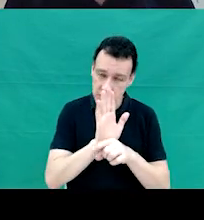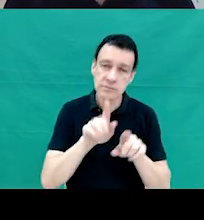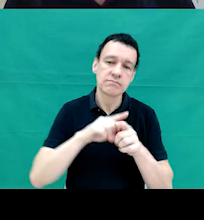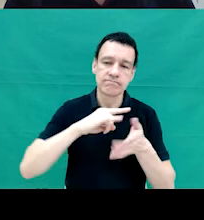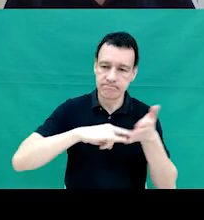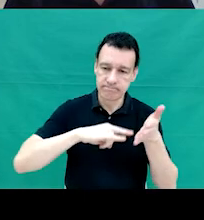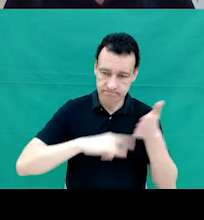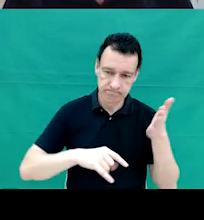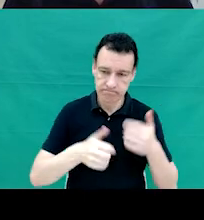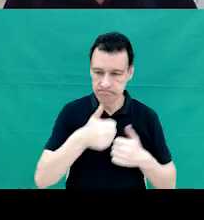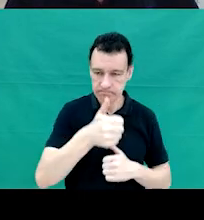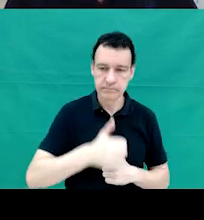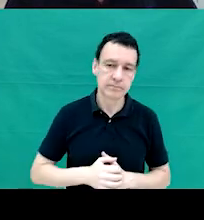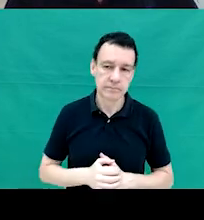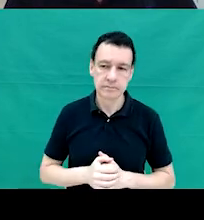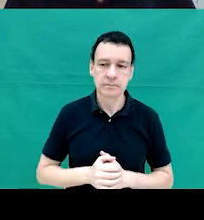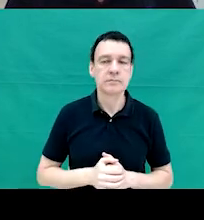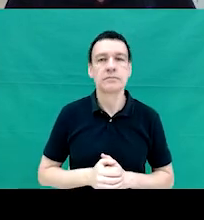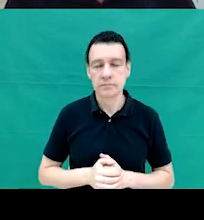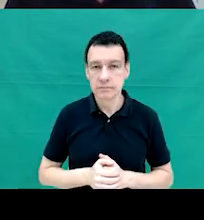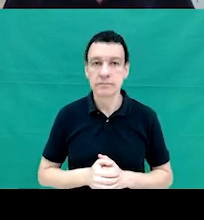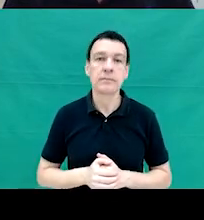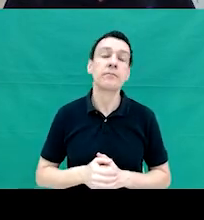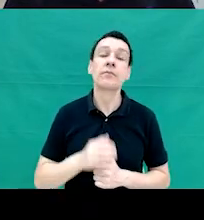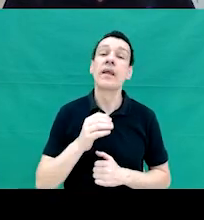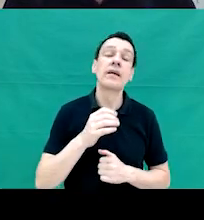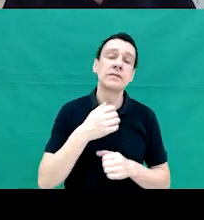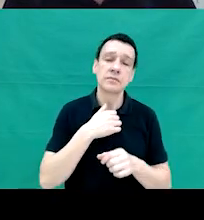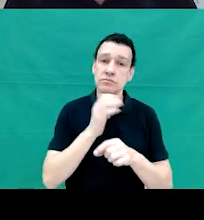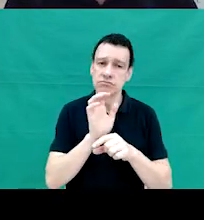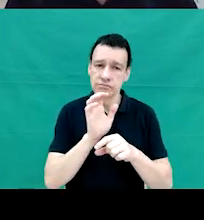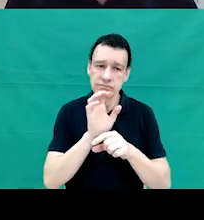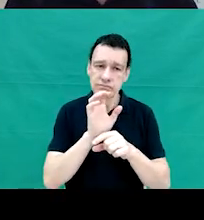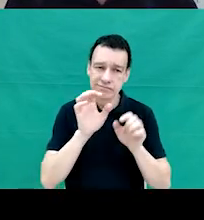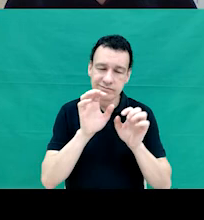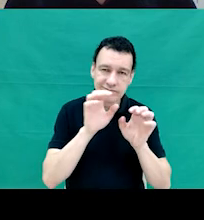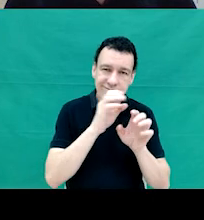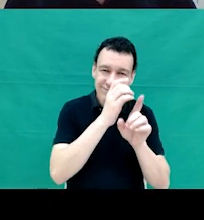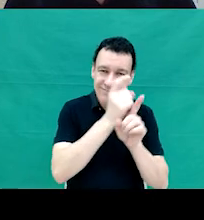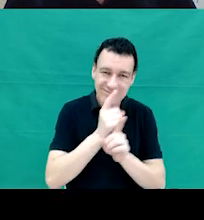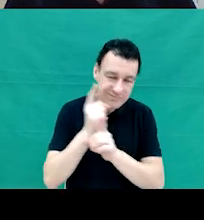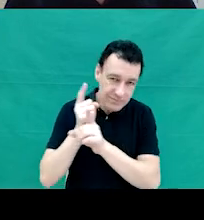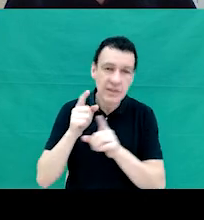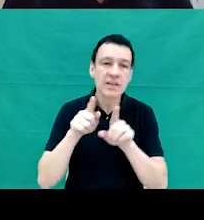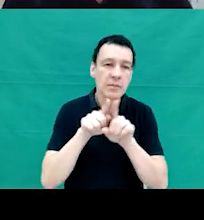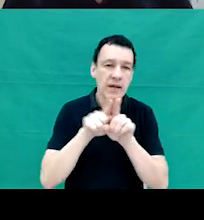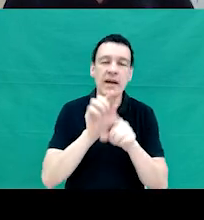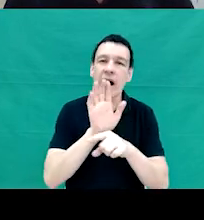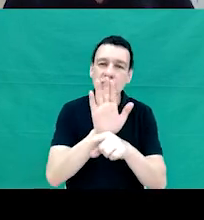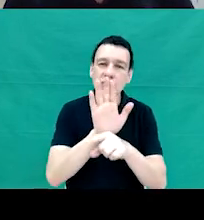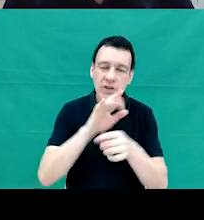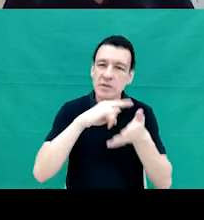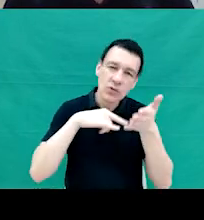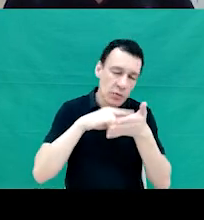certificar-se que a documentação de ajuda seja fácil de pesquisar e, sempre que possível, apresentar a documentação em contexto no momento em que o